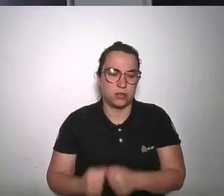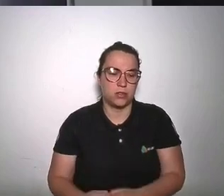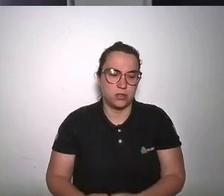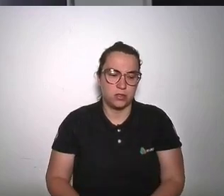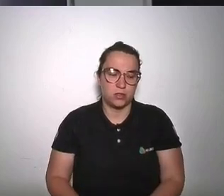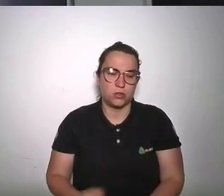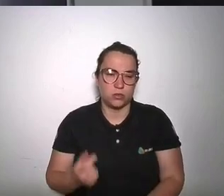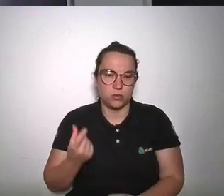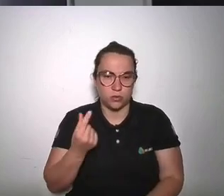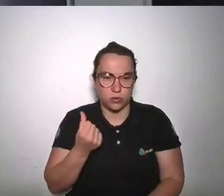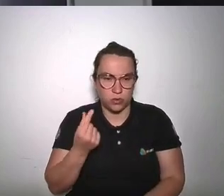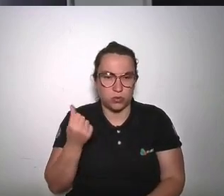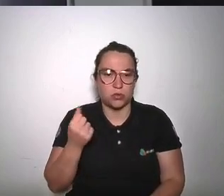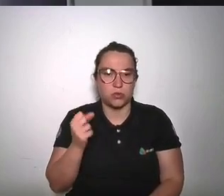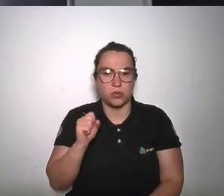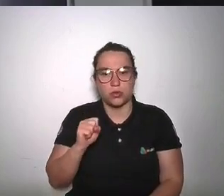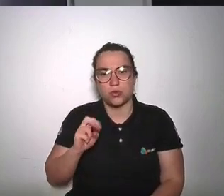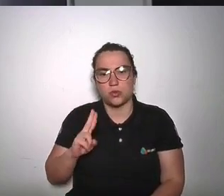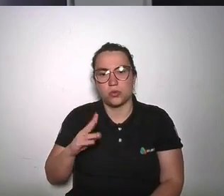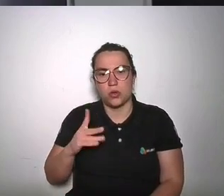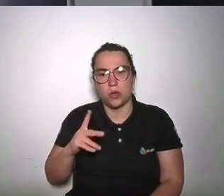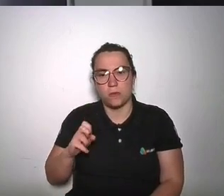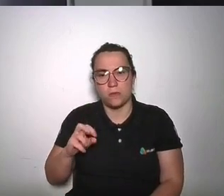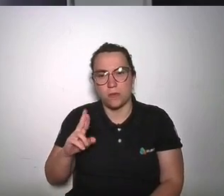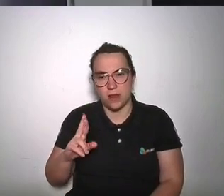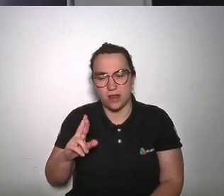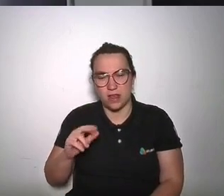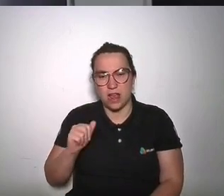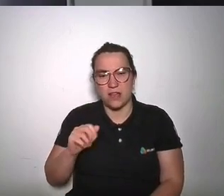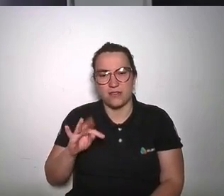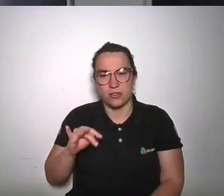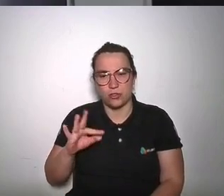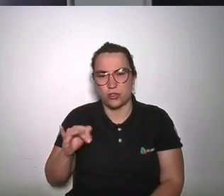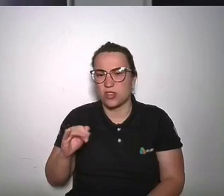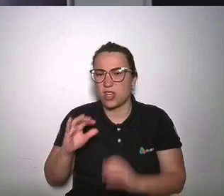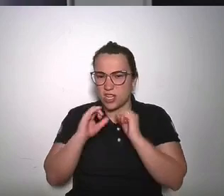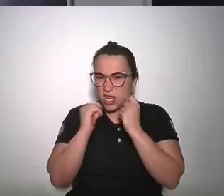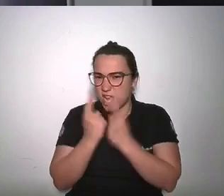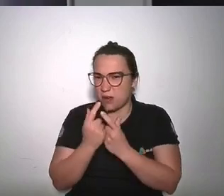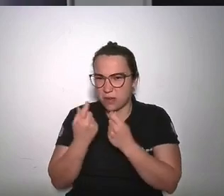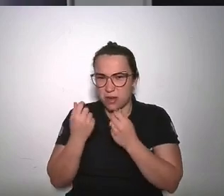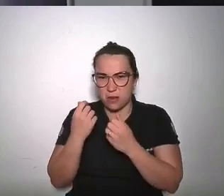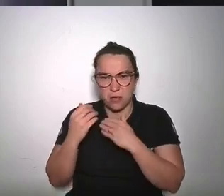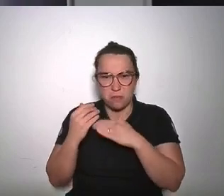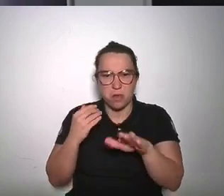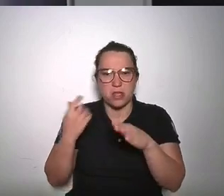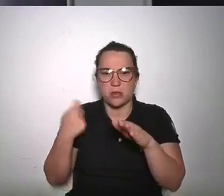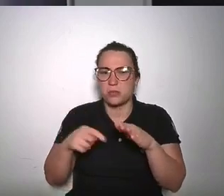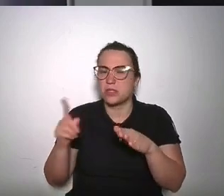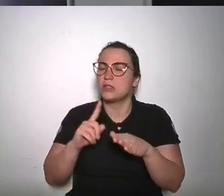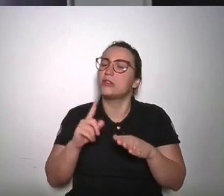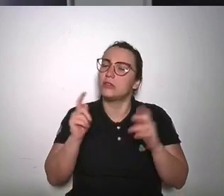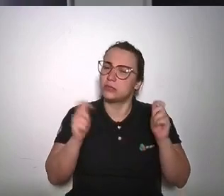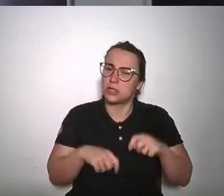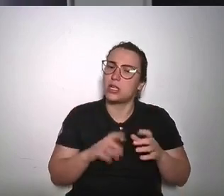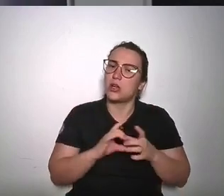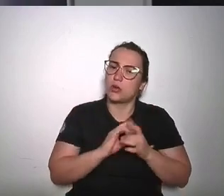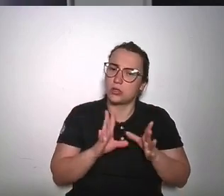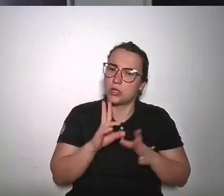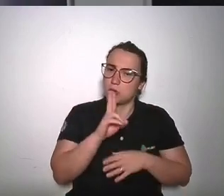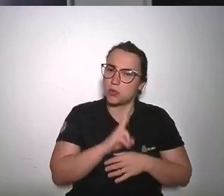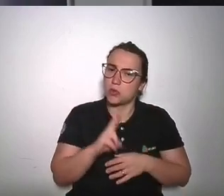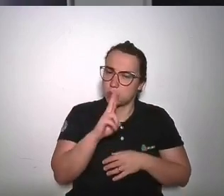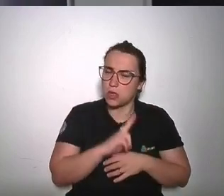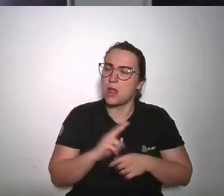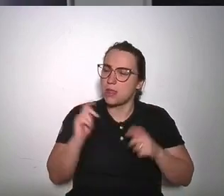recurso oriundo de superávit financeiro. Esse a gente não precisa mandar para a Câmara, porque a gente já tem autorização aqui para usar as sobras de anos